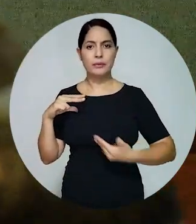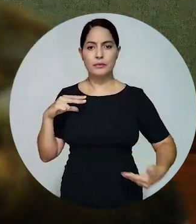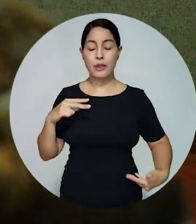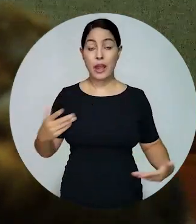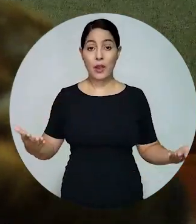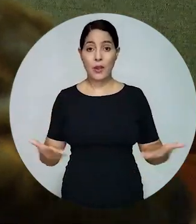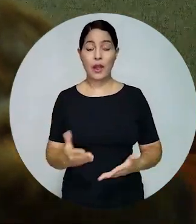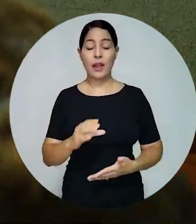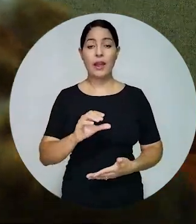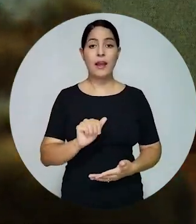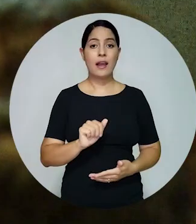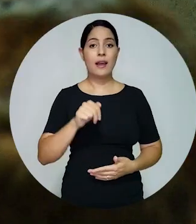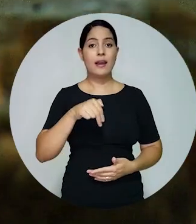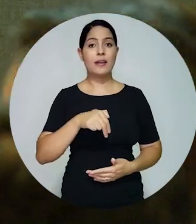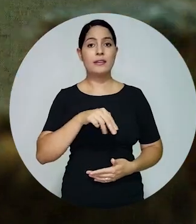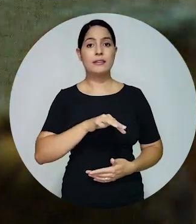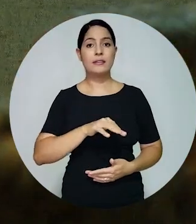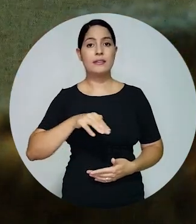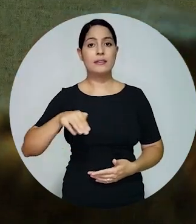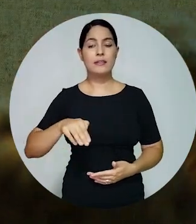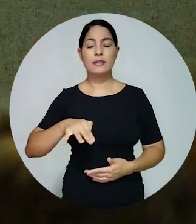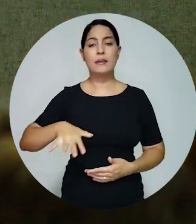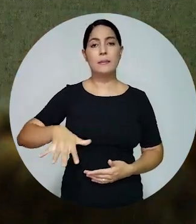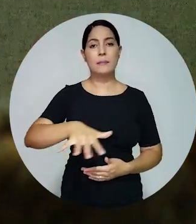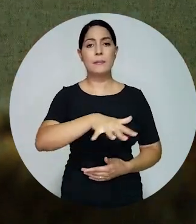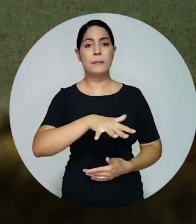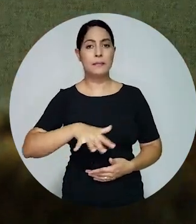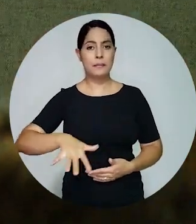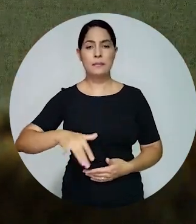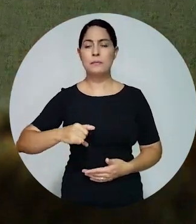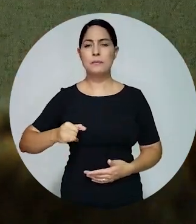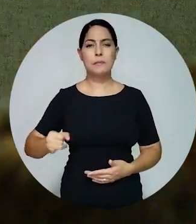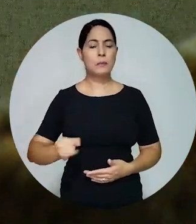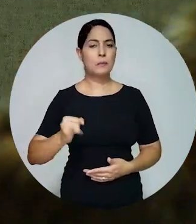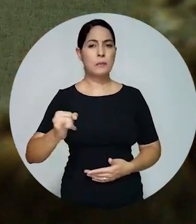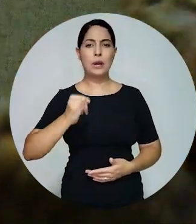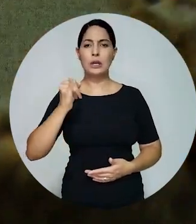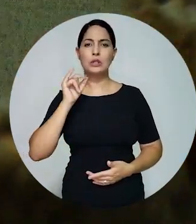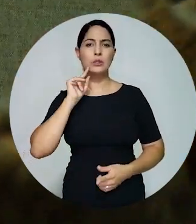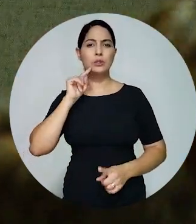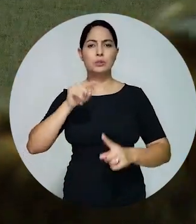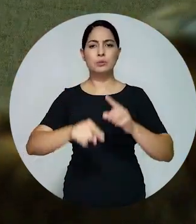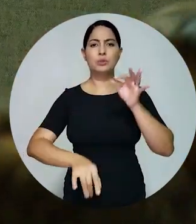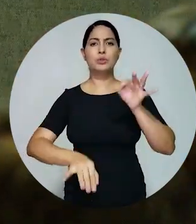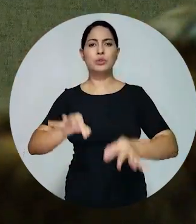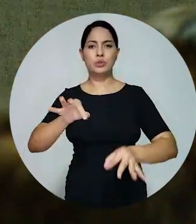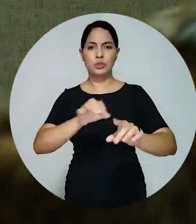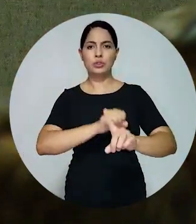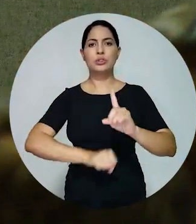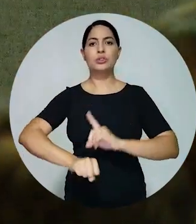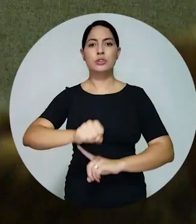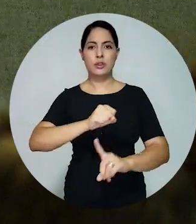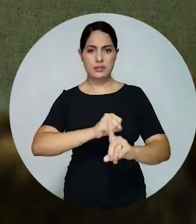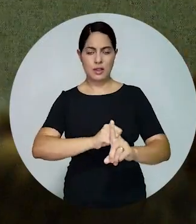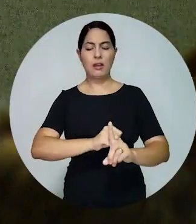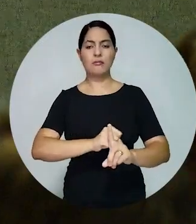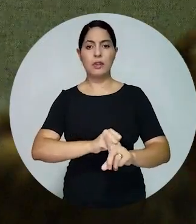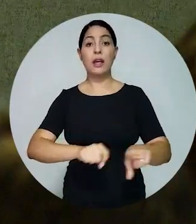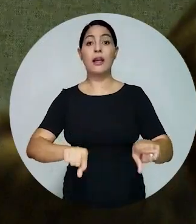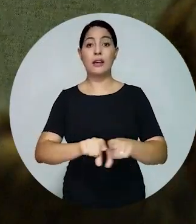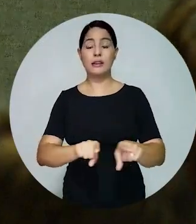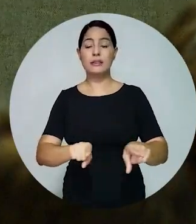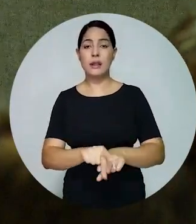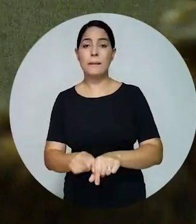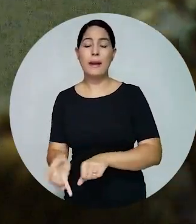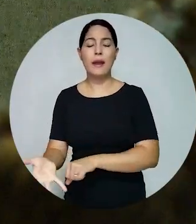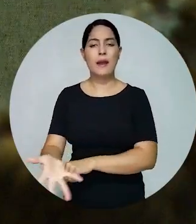pública e privada é o que une a NPM e a Ordem dos Advogados do Brasil, bem como a busca incessante pela